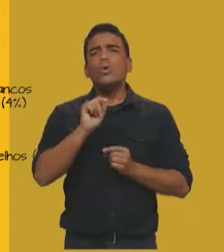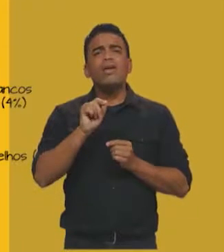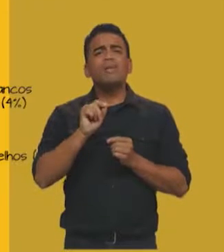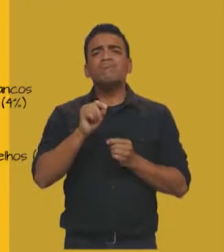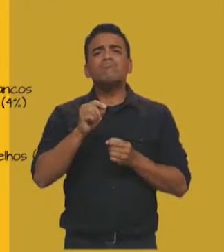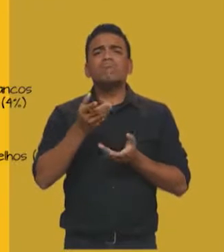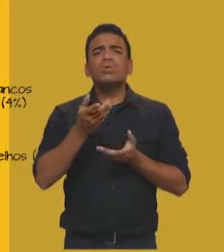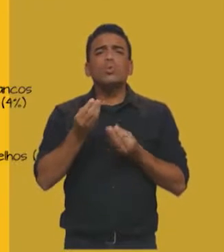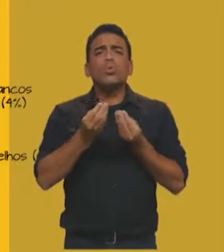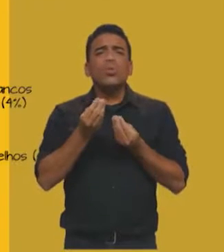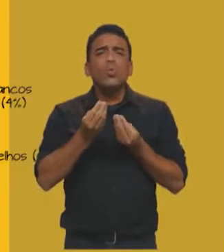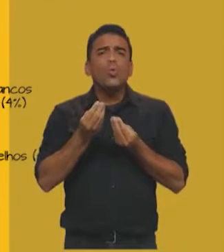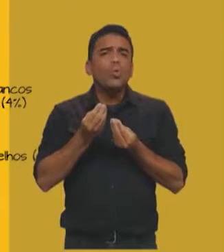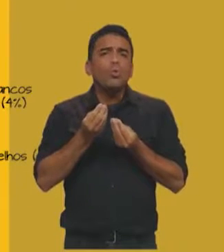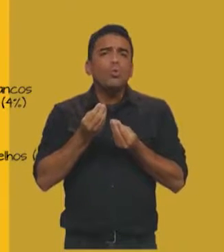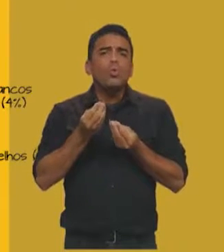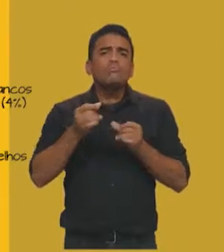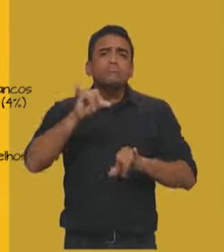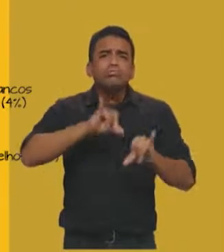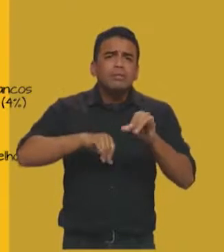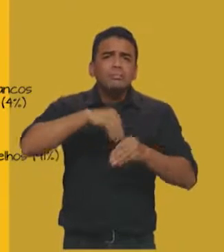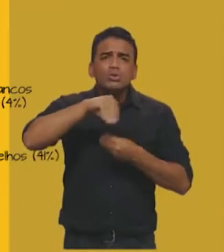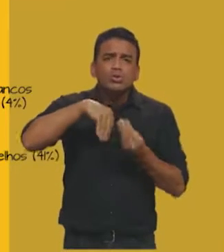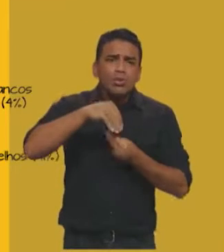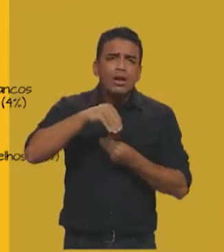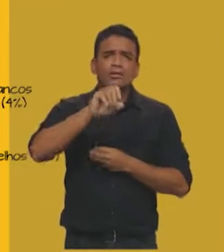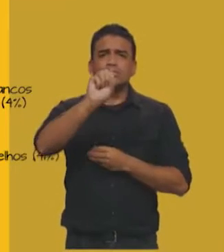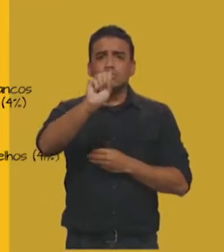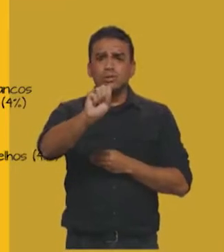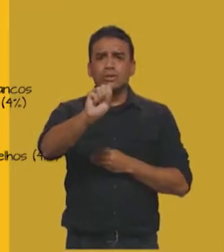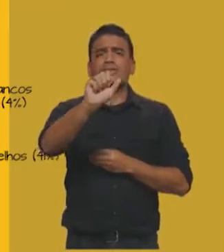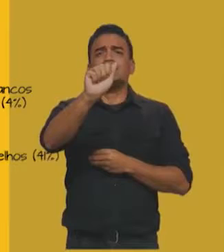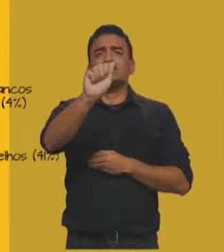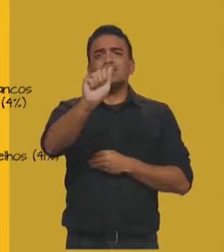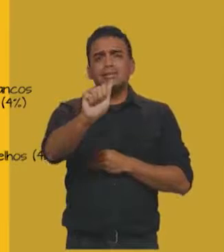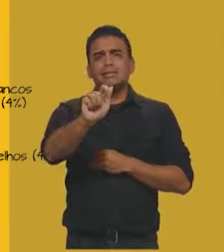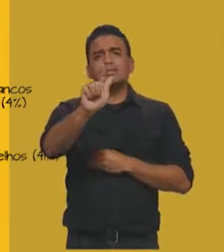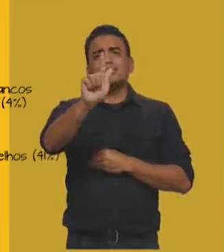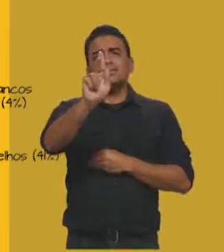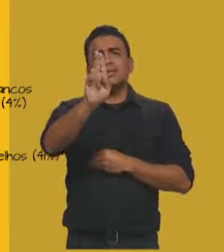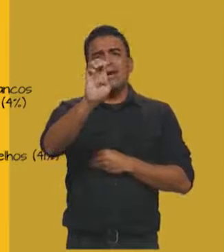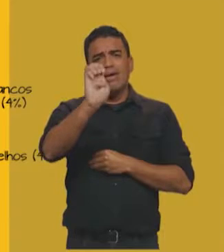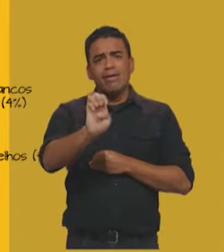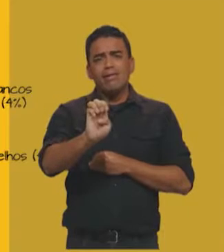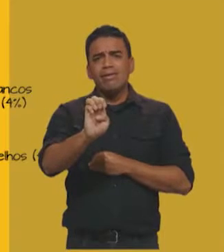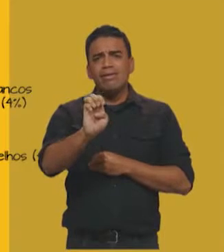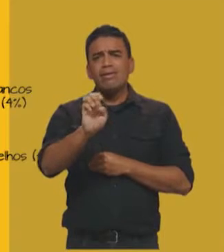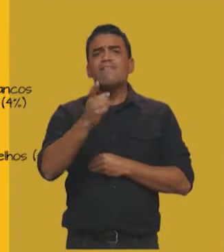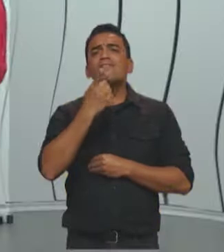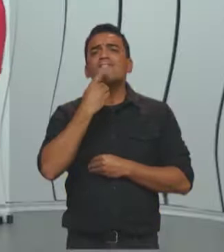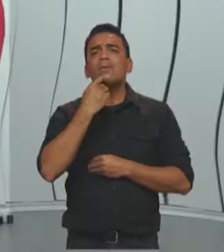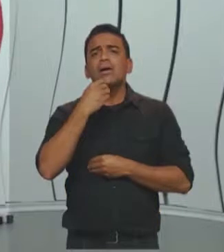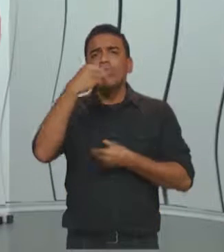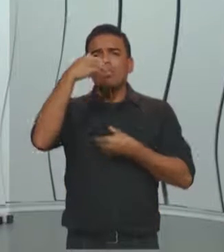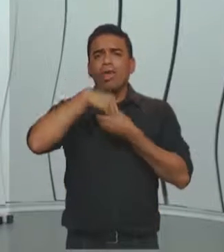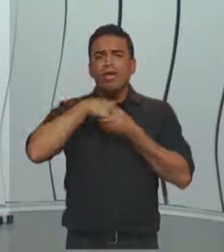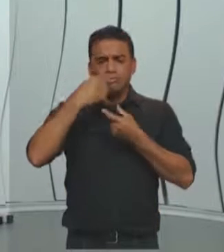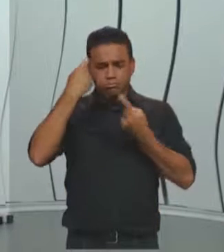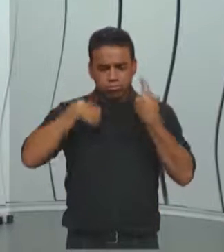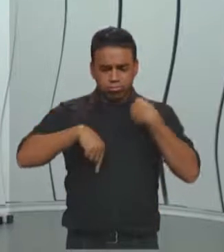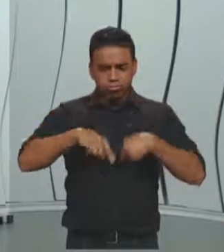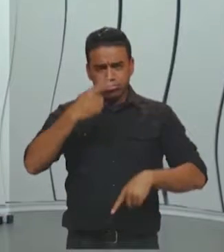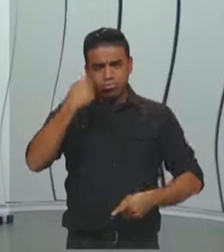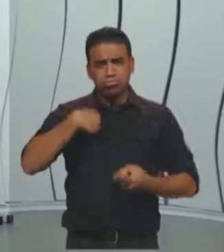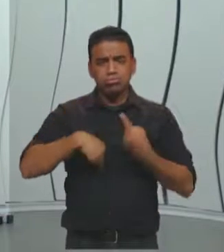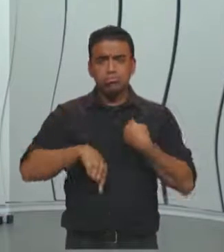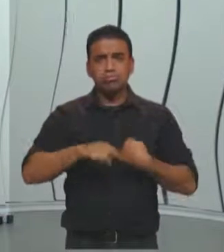sangue? Você já pensou nesse líquido vermelho que circula dentro do nosso corpo? Qualquer local que